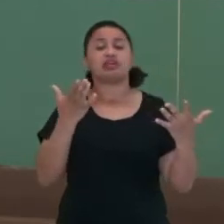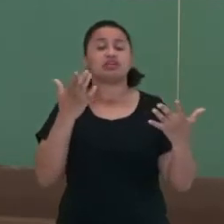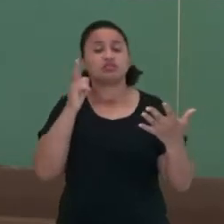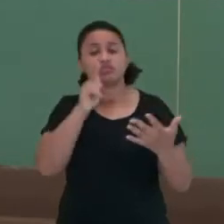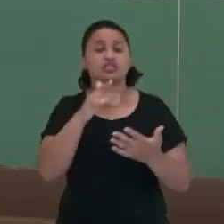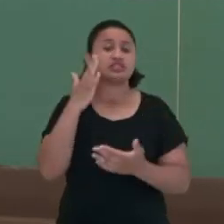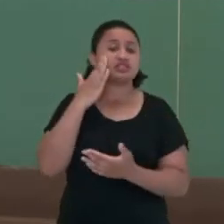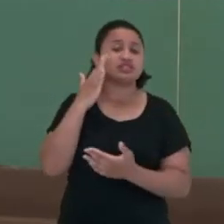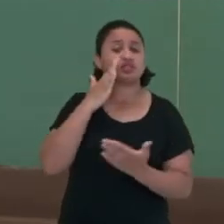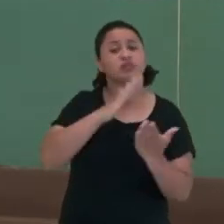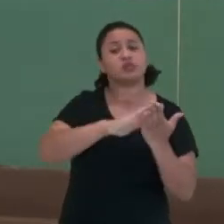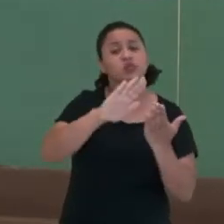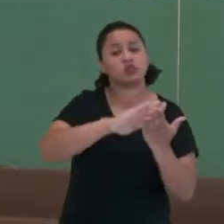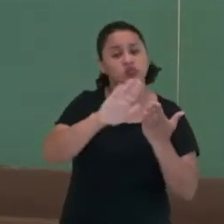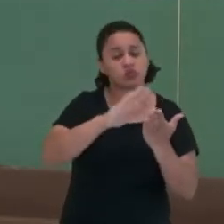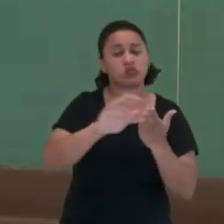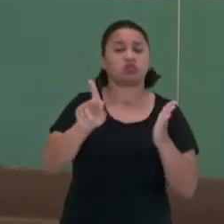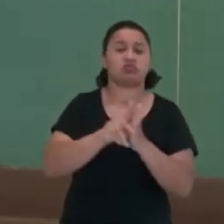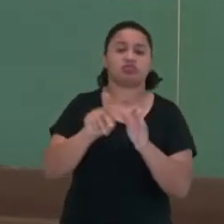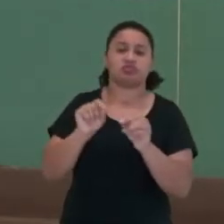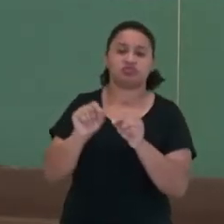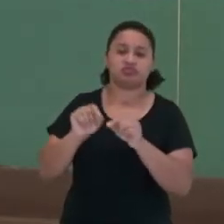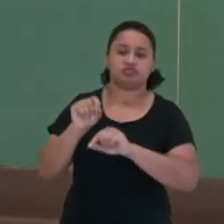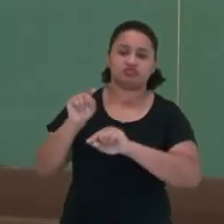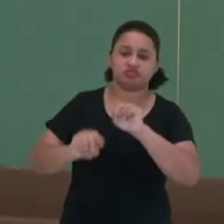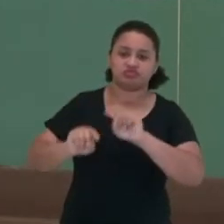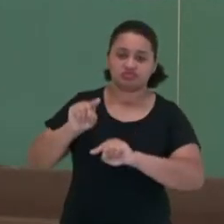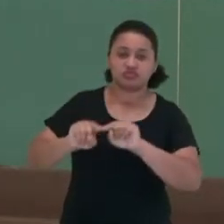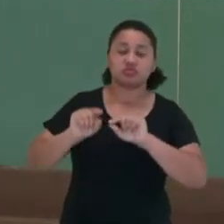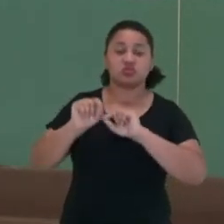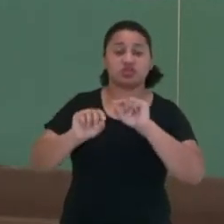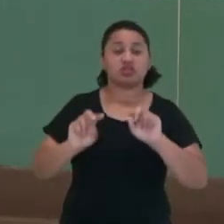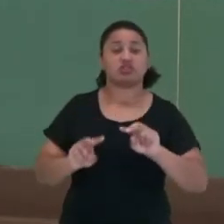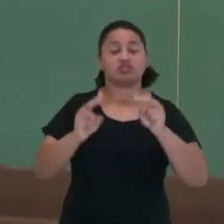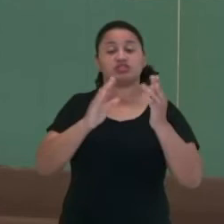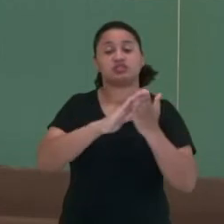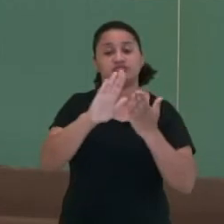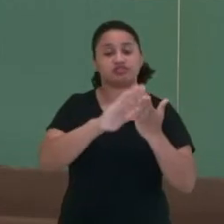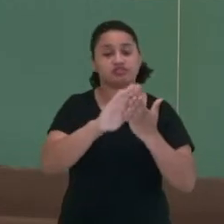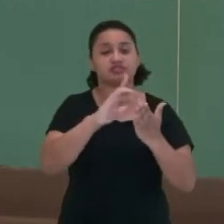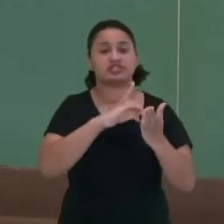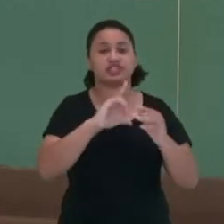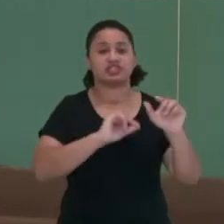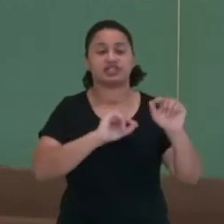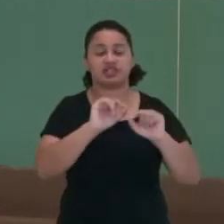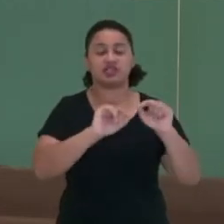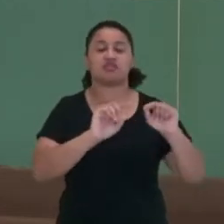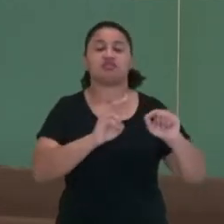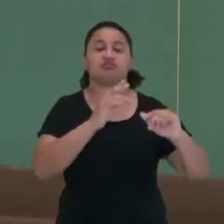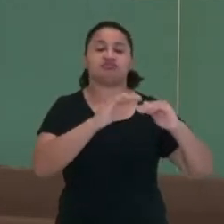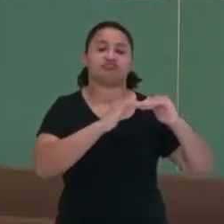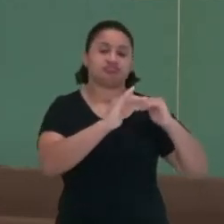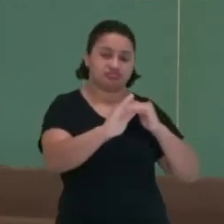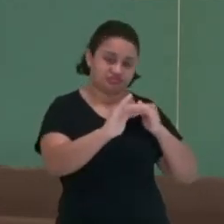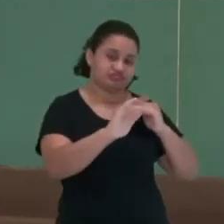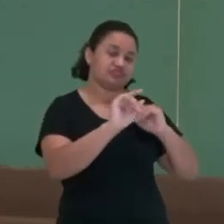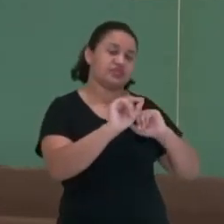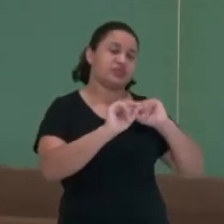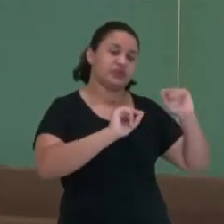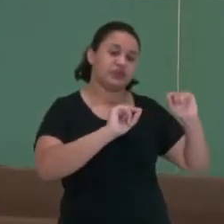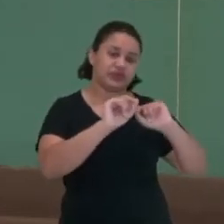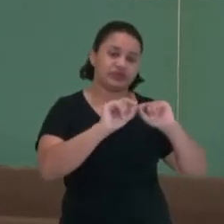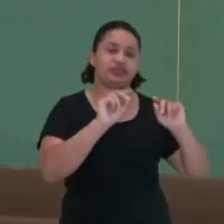dos custos de produção. Que dentro dos custos de produção nós temos os custos fixos, que são